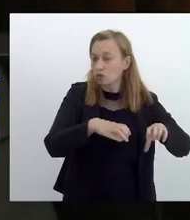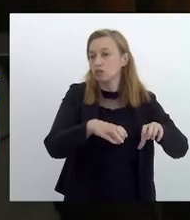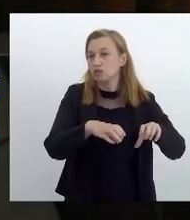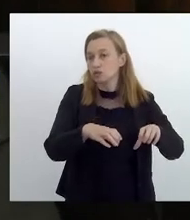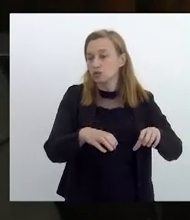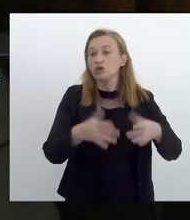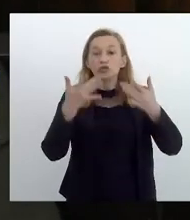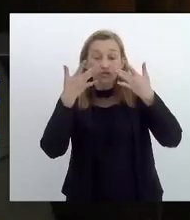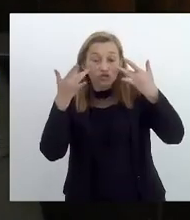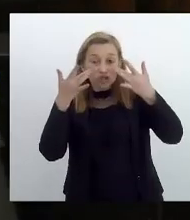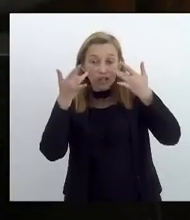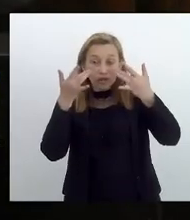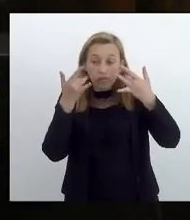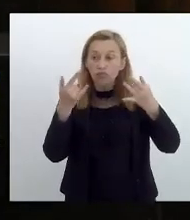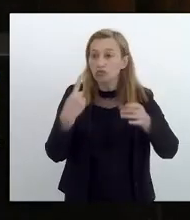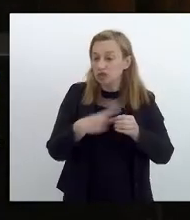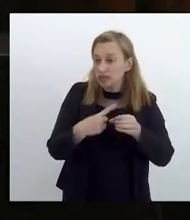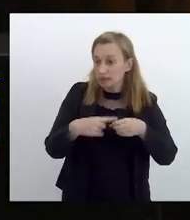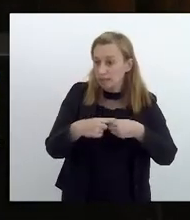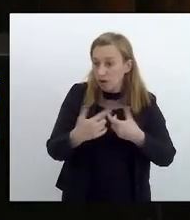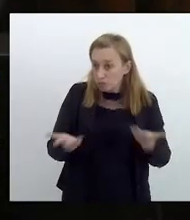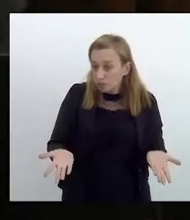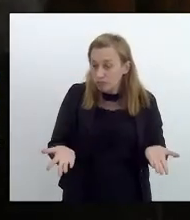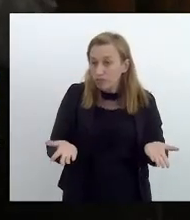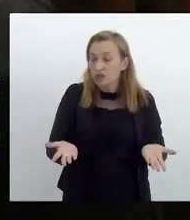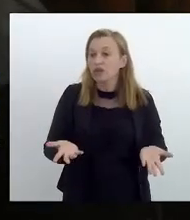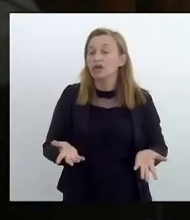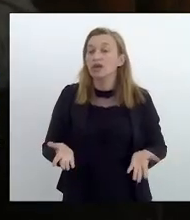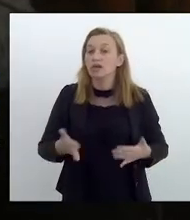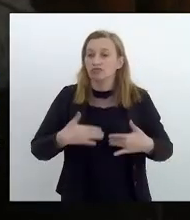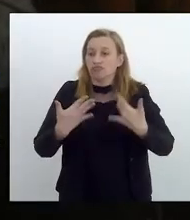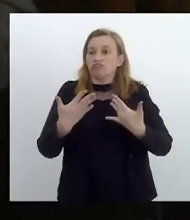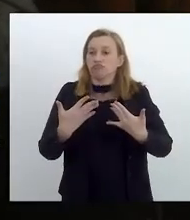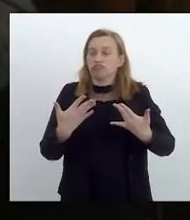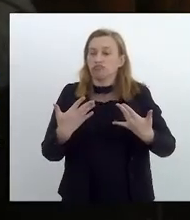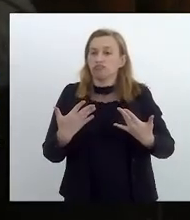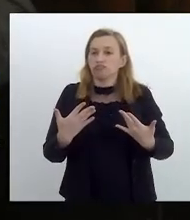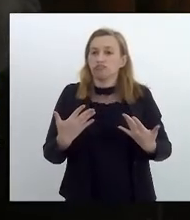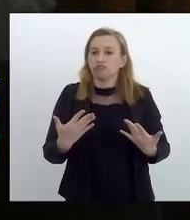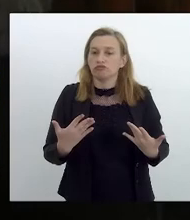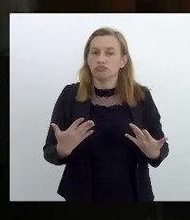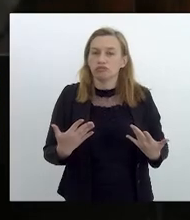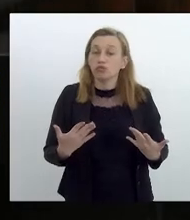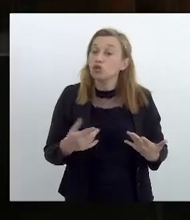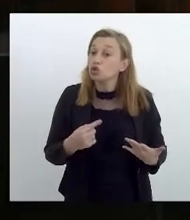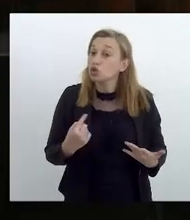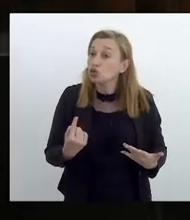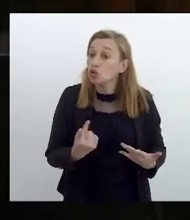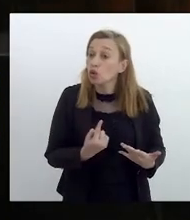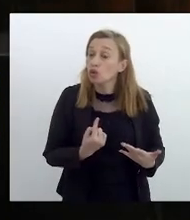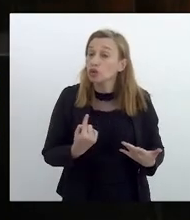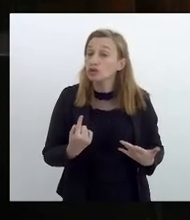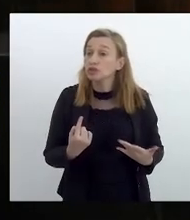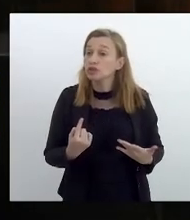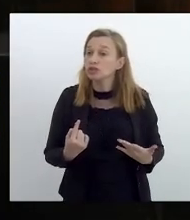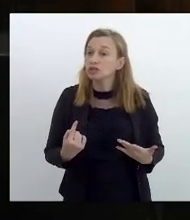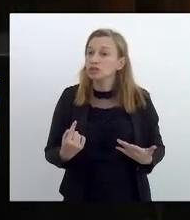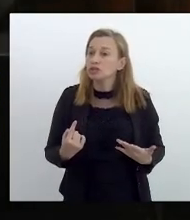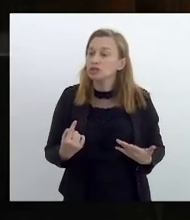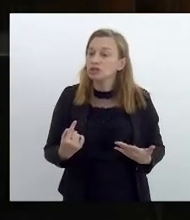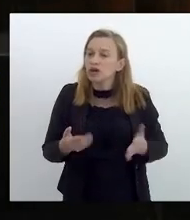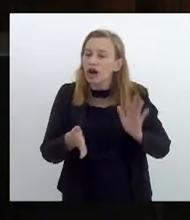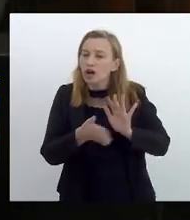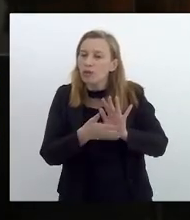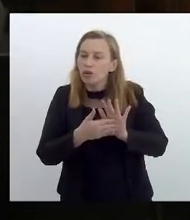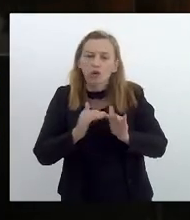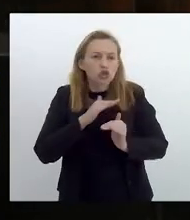fundação Theatro Municipal E aí para o susto do nosso e nós pegamos todo a